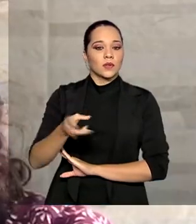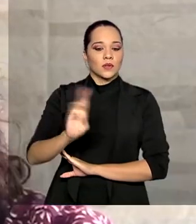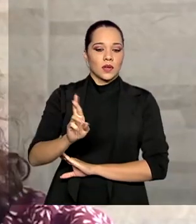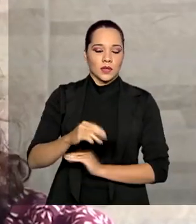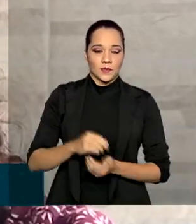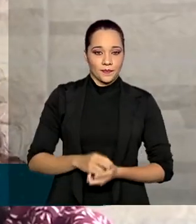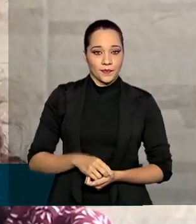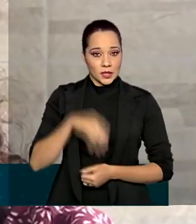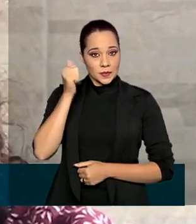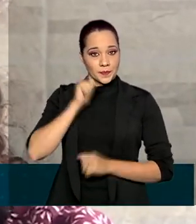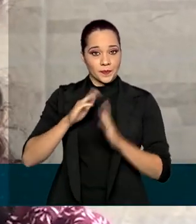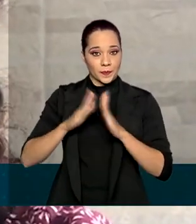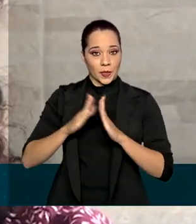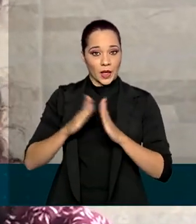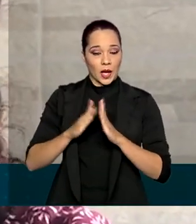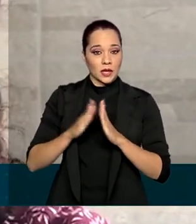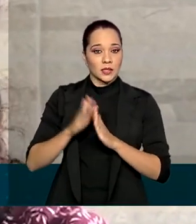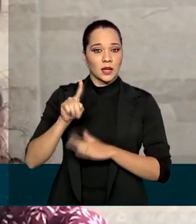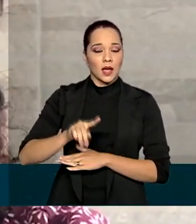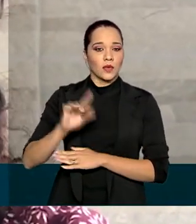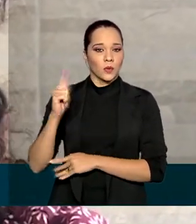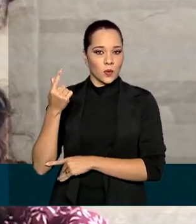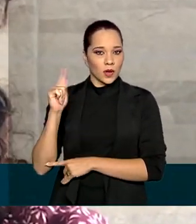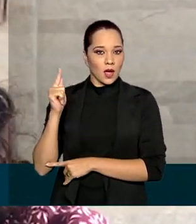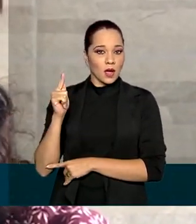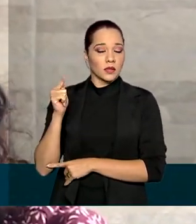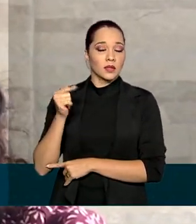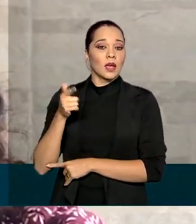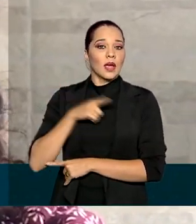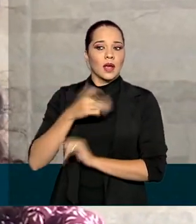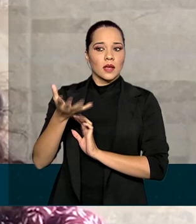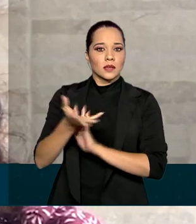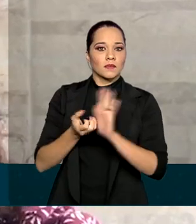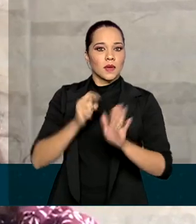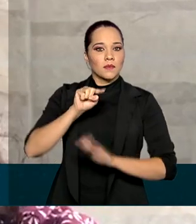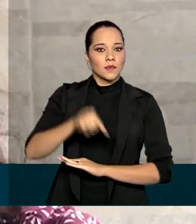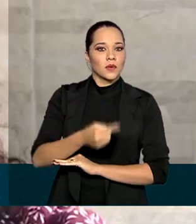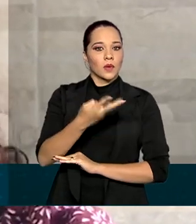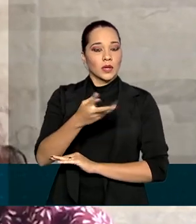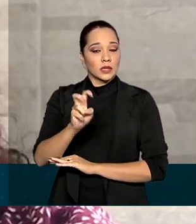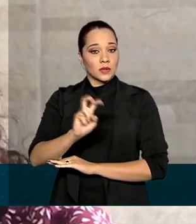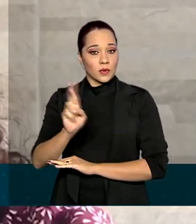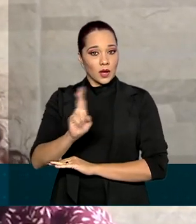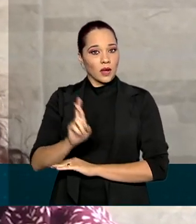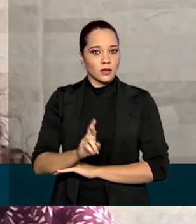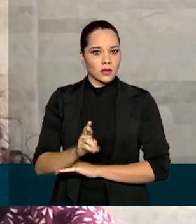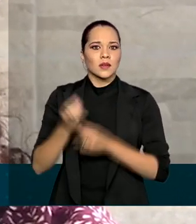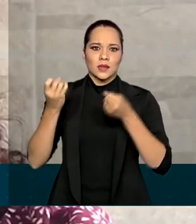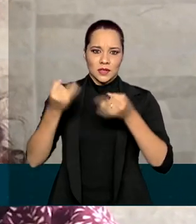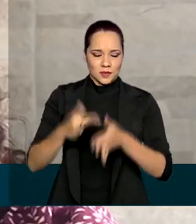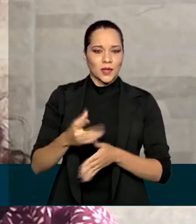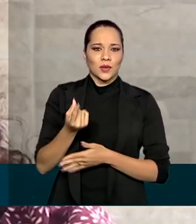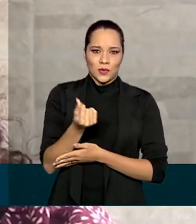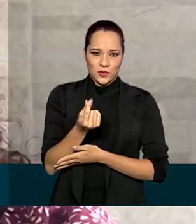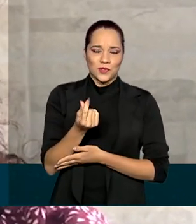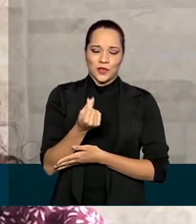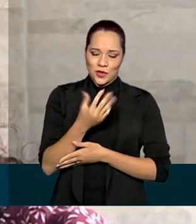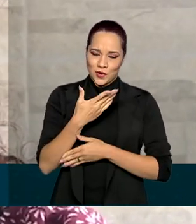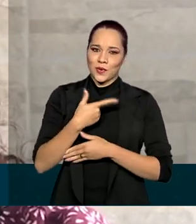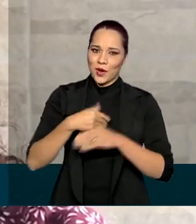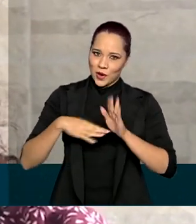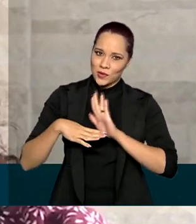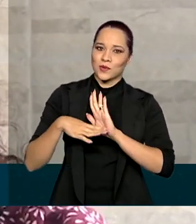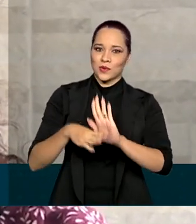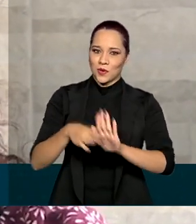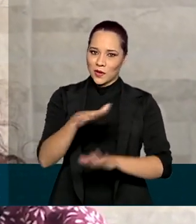Esta moradora de Hidrolândia, em Goiás, recebeu R$.045 e conta que o dinheiro reforçou o